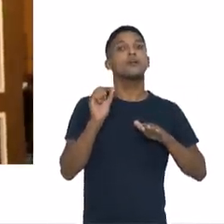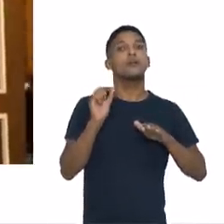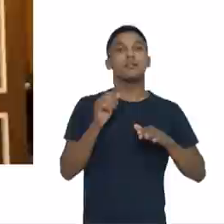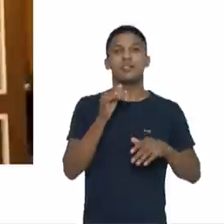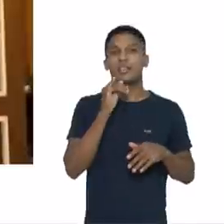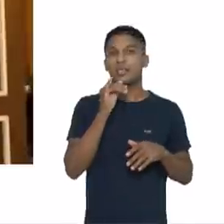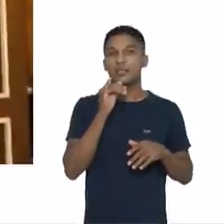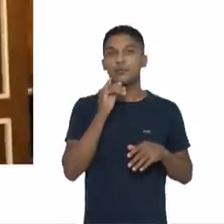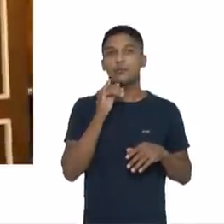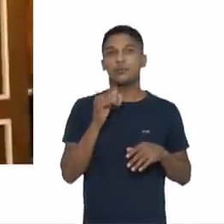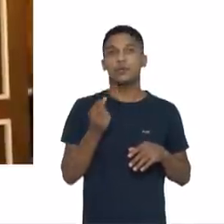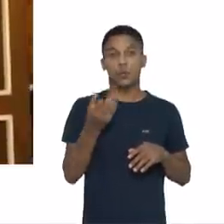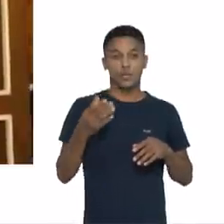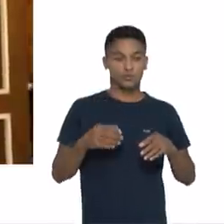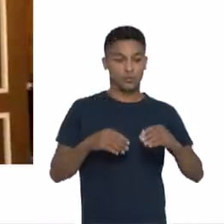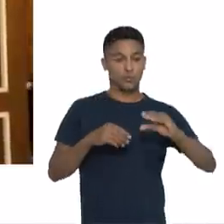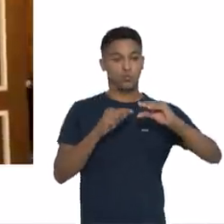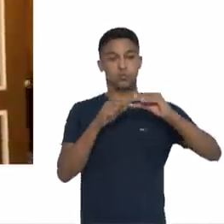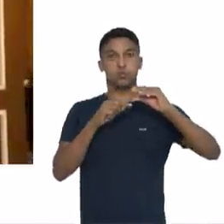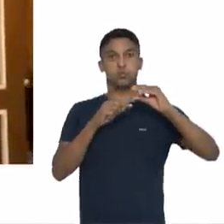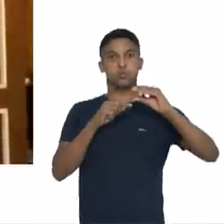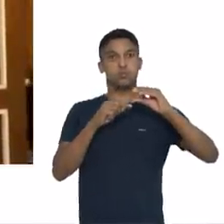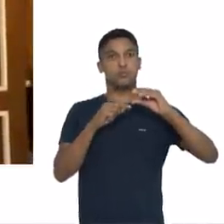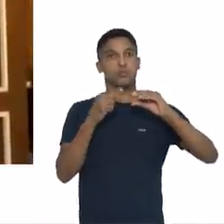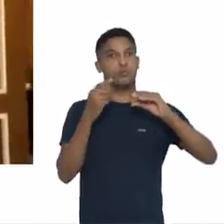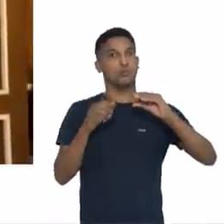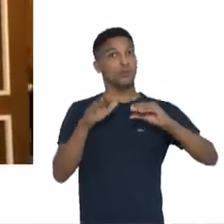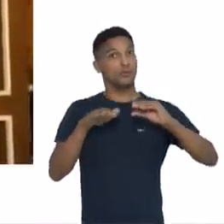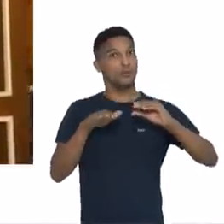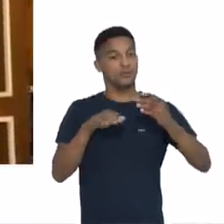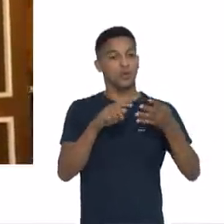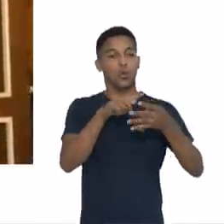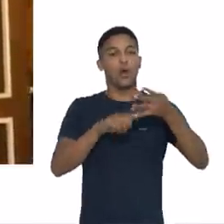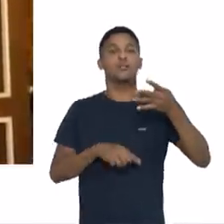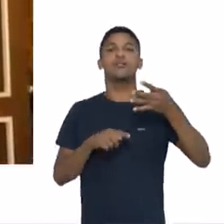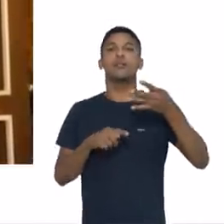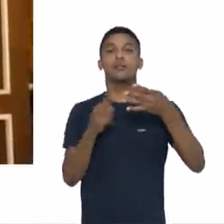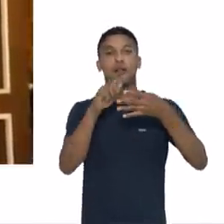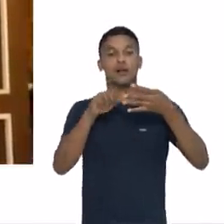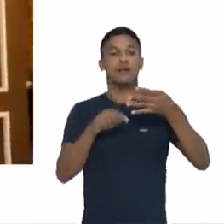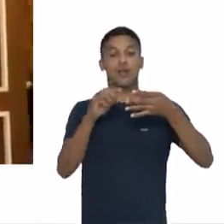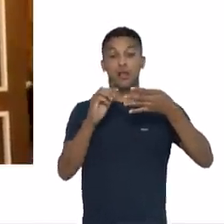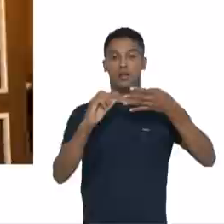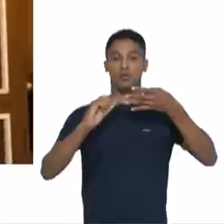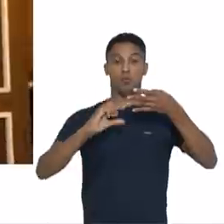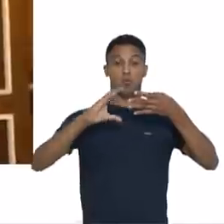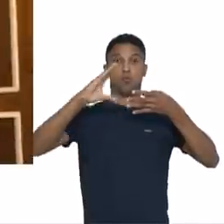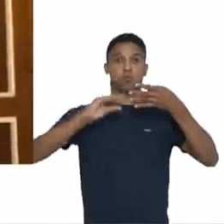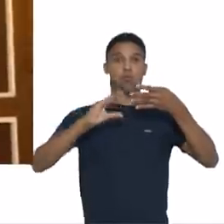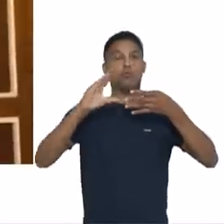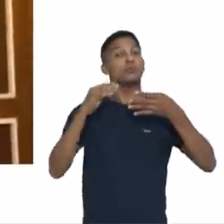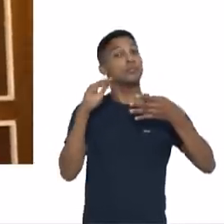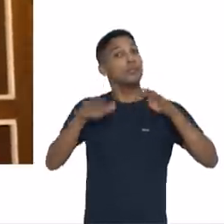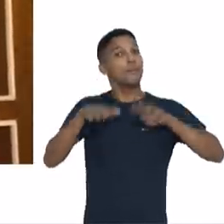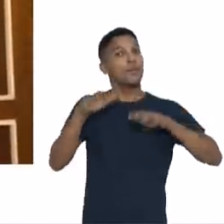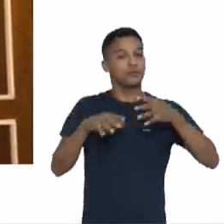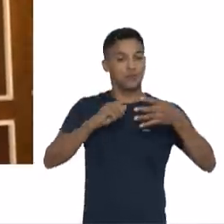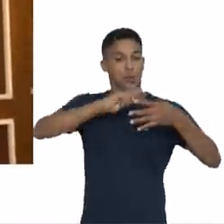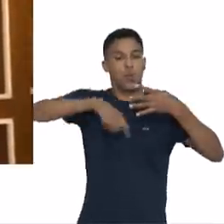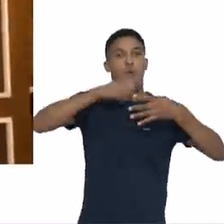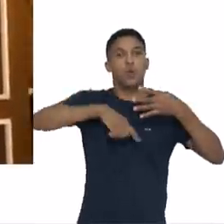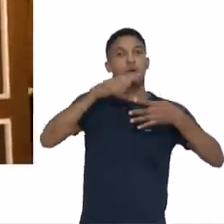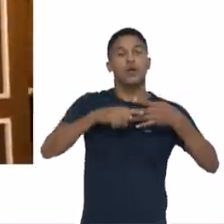aqui eu usei de largura os meus dedos, né? Eu usei 4 dedos. Vocês podem pegar um caderno, se quiserem um cabelo mais comprido, tá